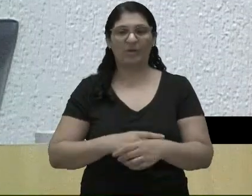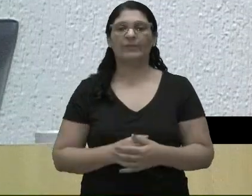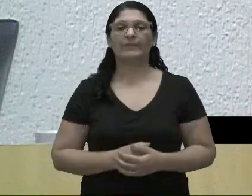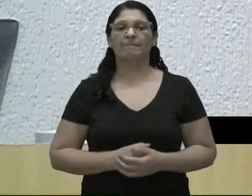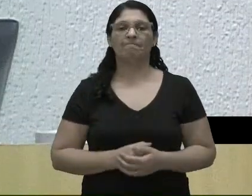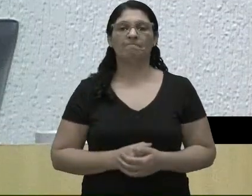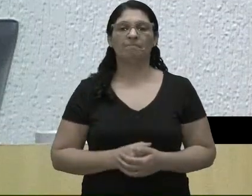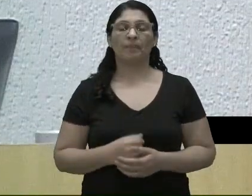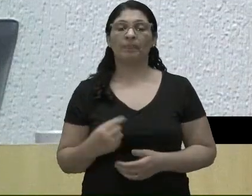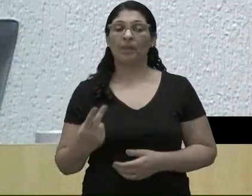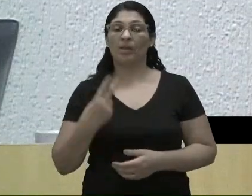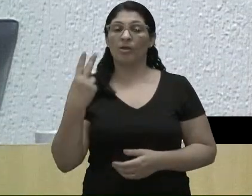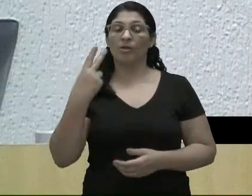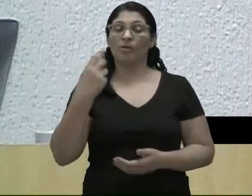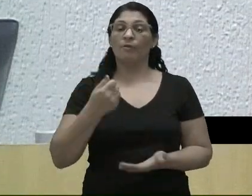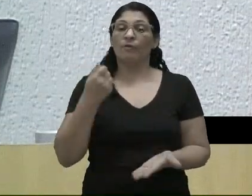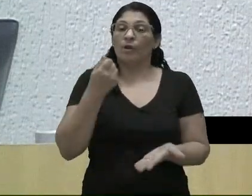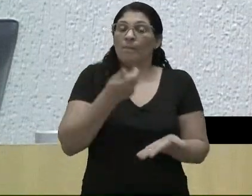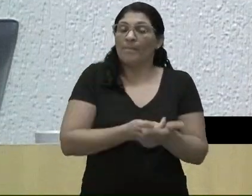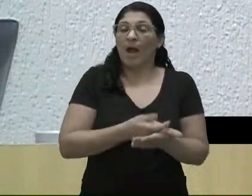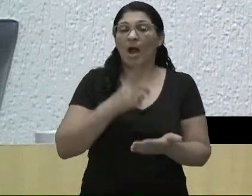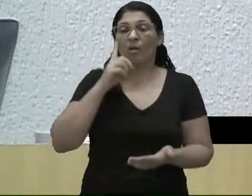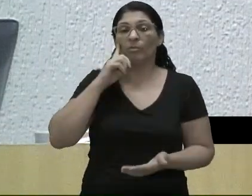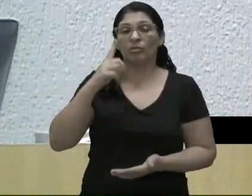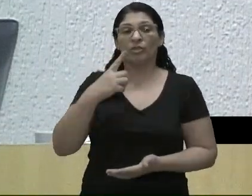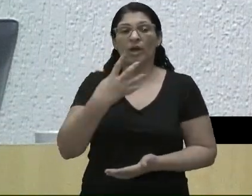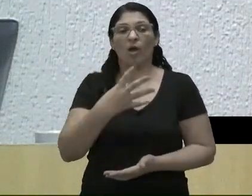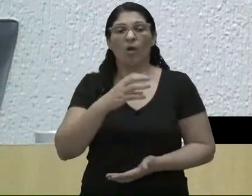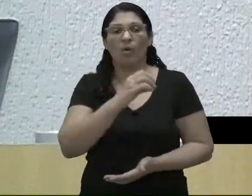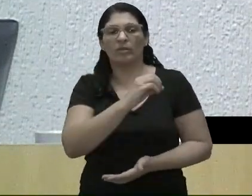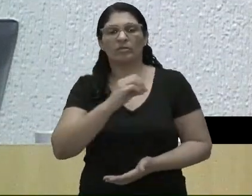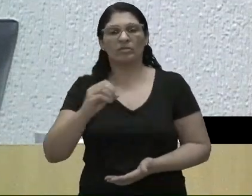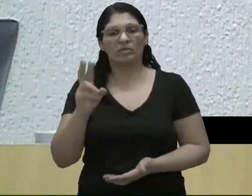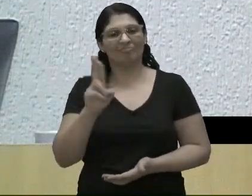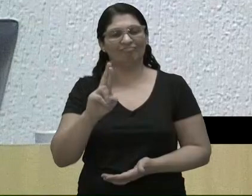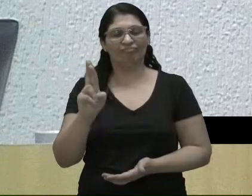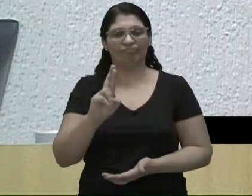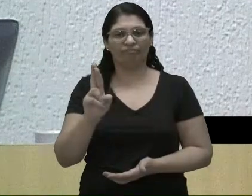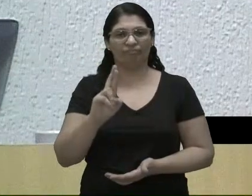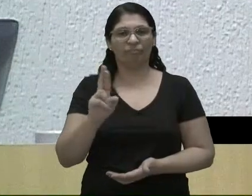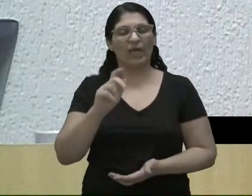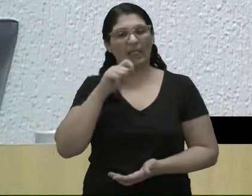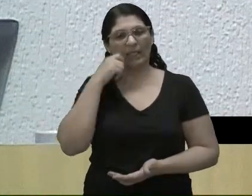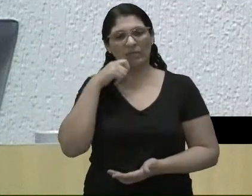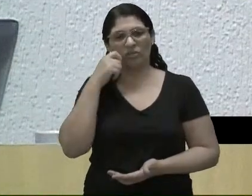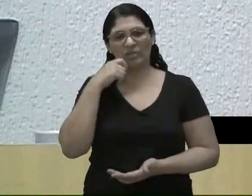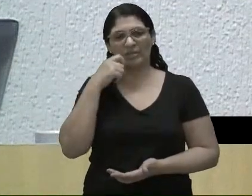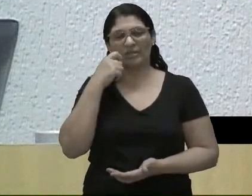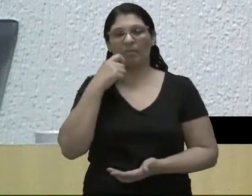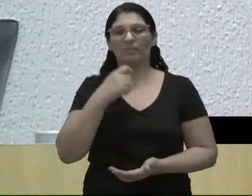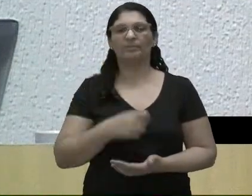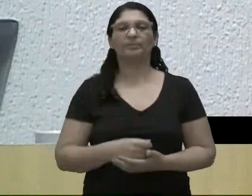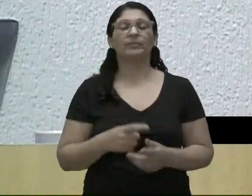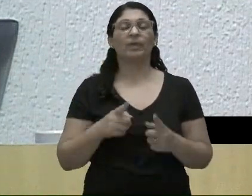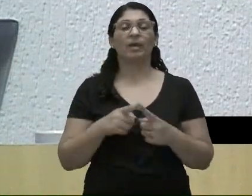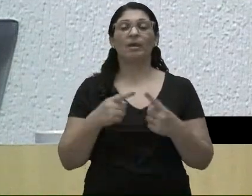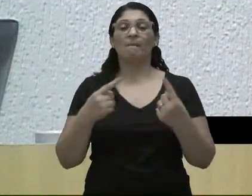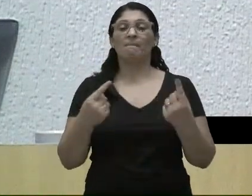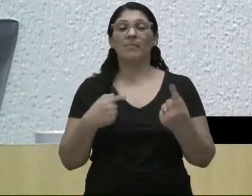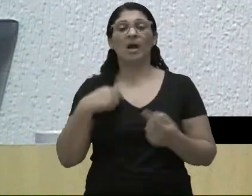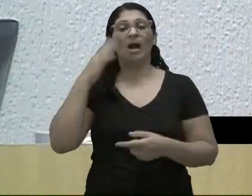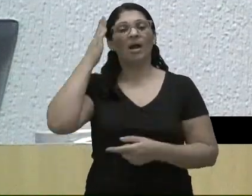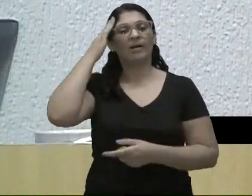E o valor pago por plantão é R$ 400 dos dentistas. Só que foi passado para mim que eles